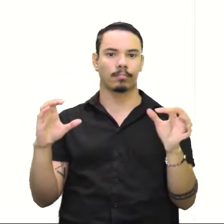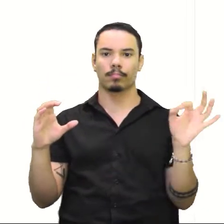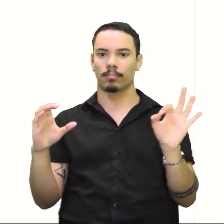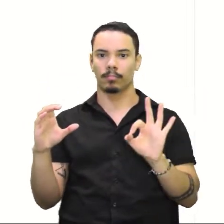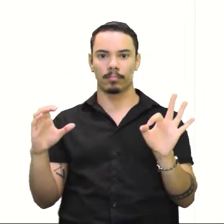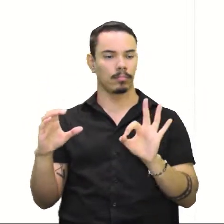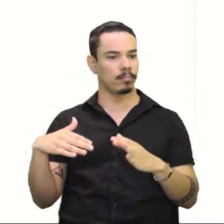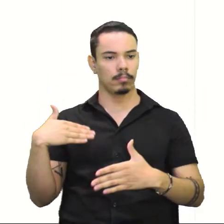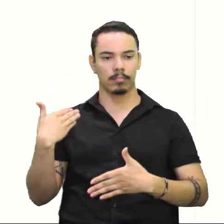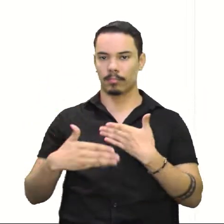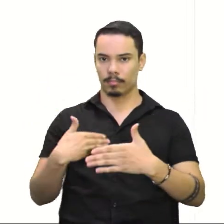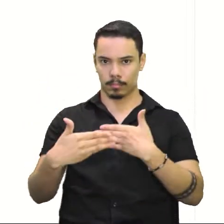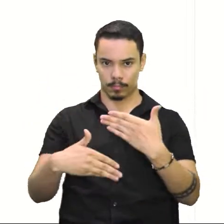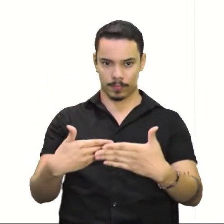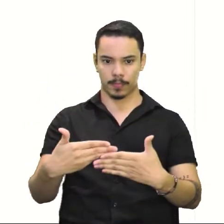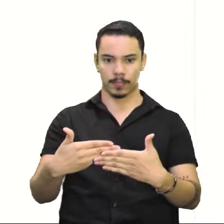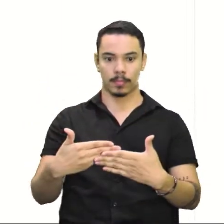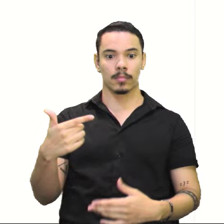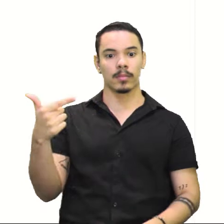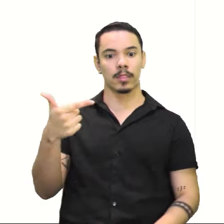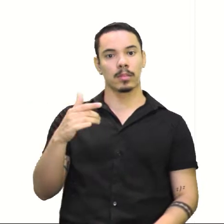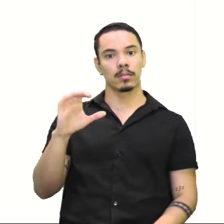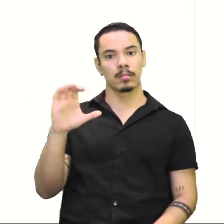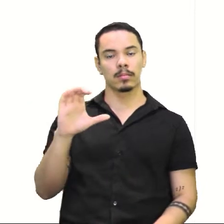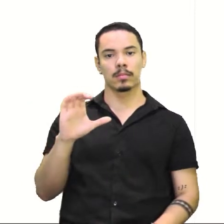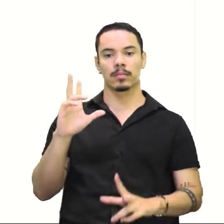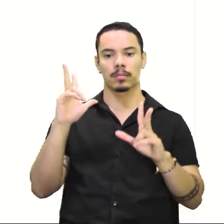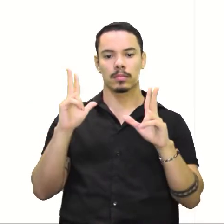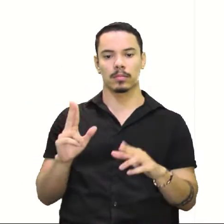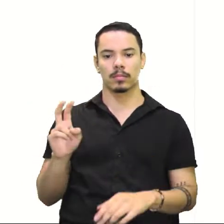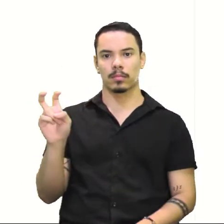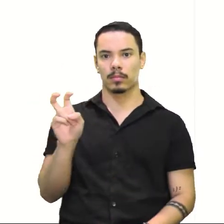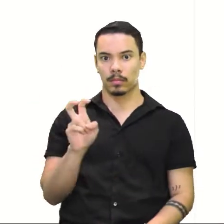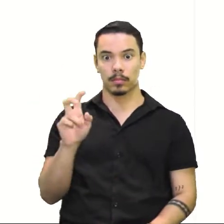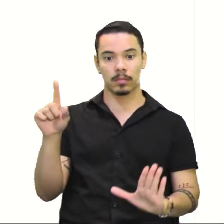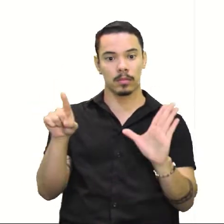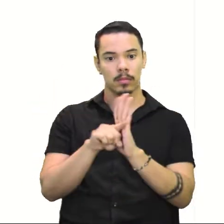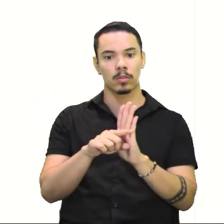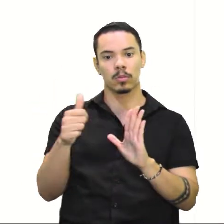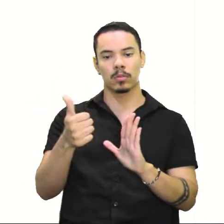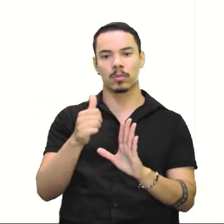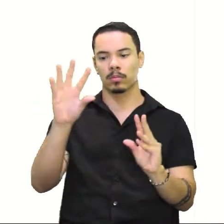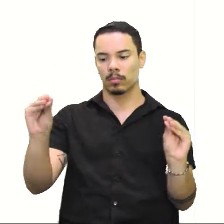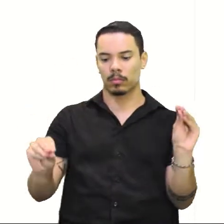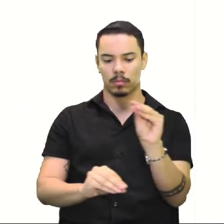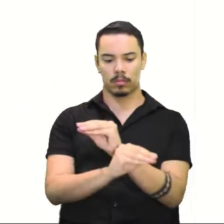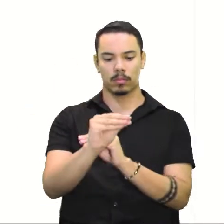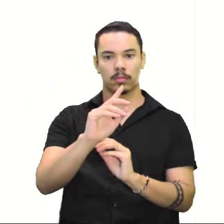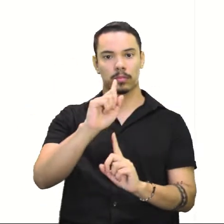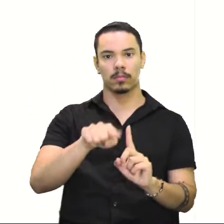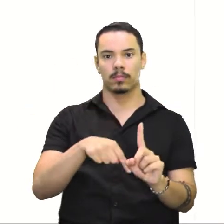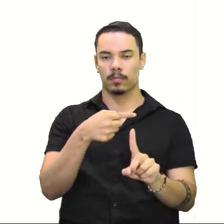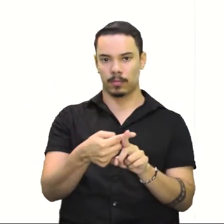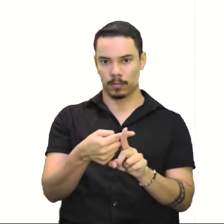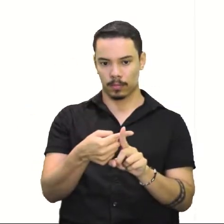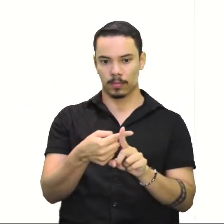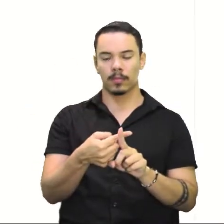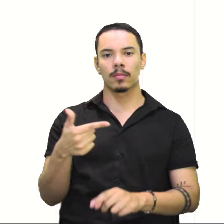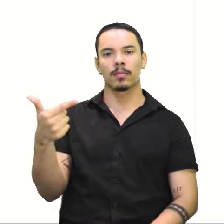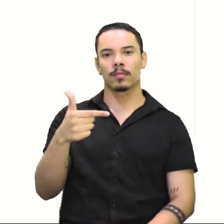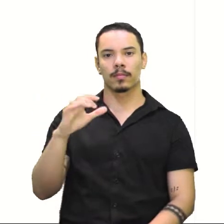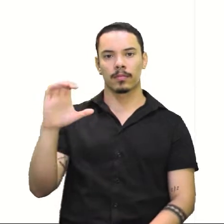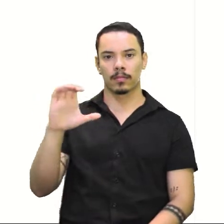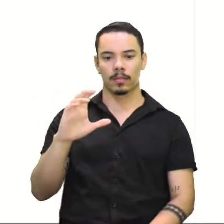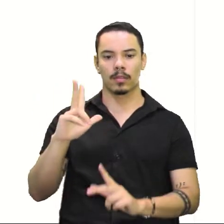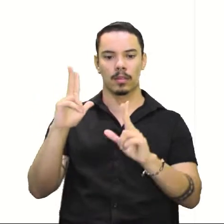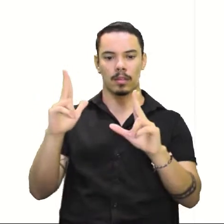assim vamos. Vamos lá. 2C vai ser igual a 5. Tá menos 1, passa para outro membro? Mais 1. Mais 1. 2C vai ser igual